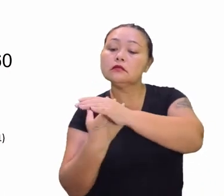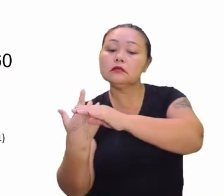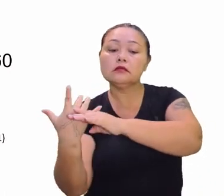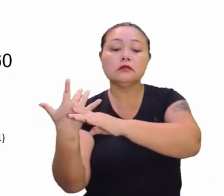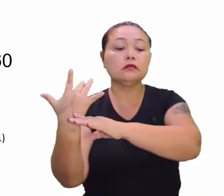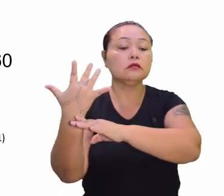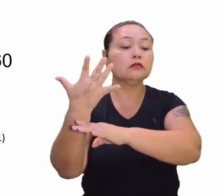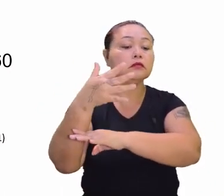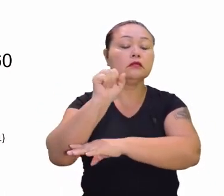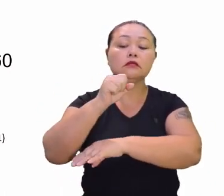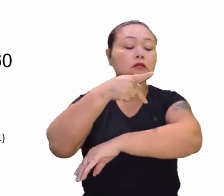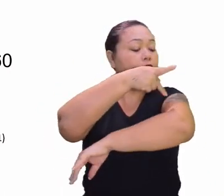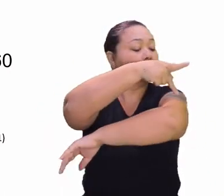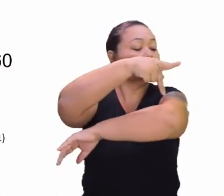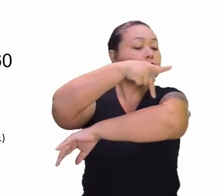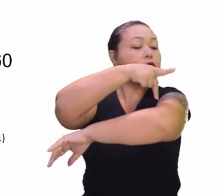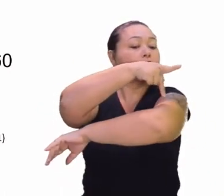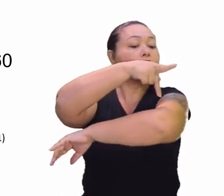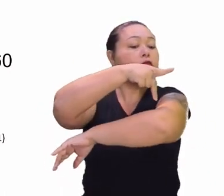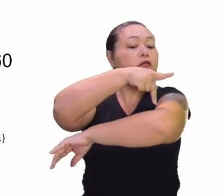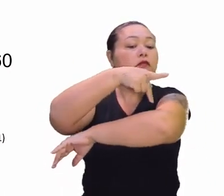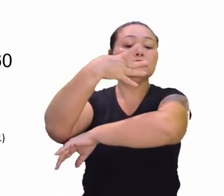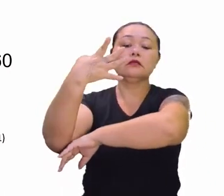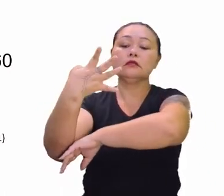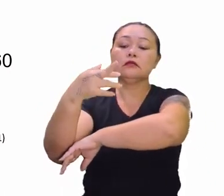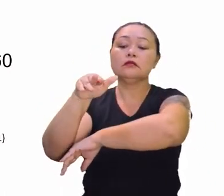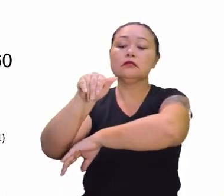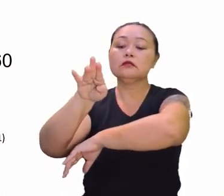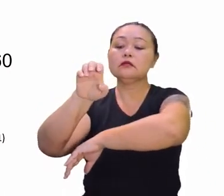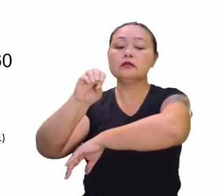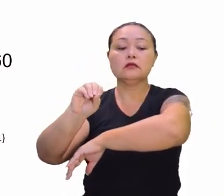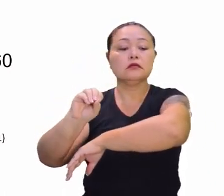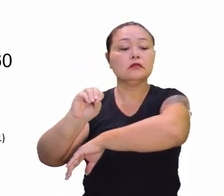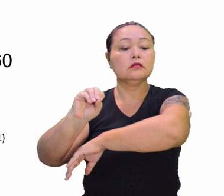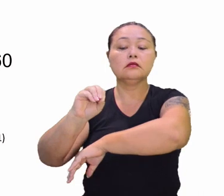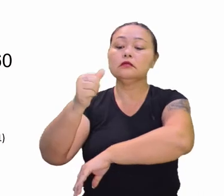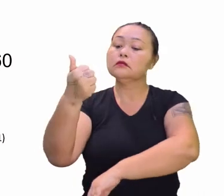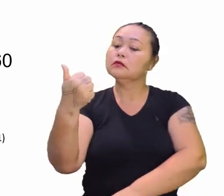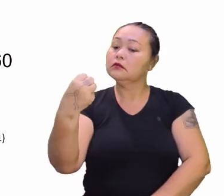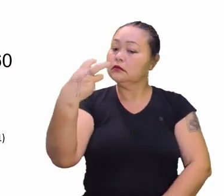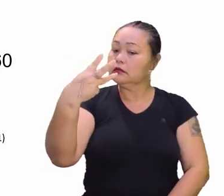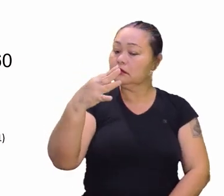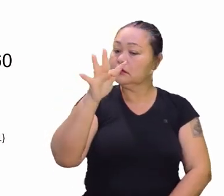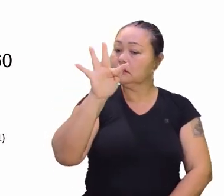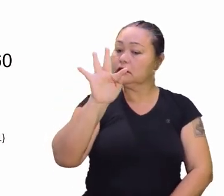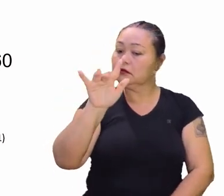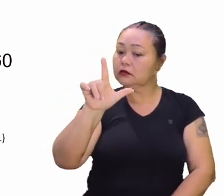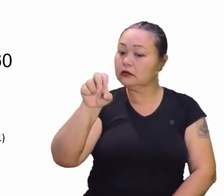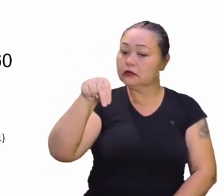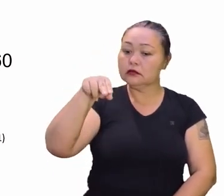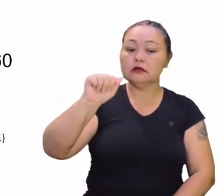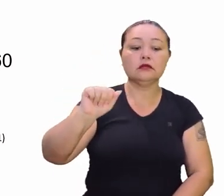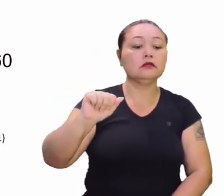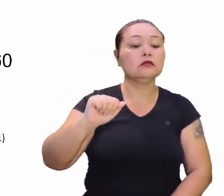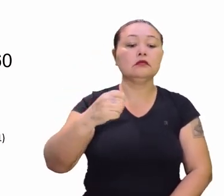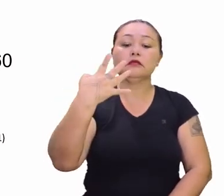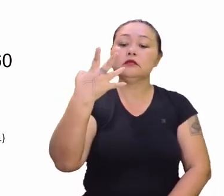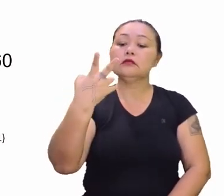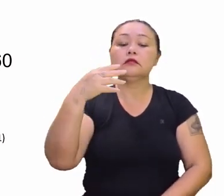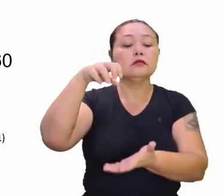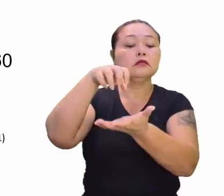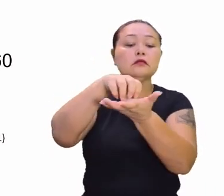ecológicas, 8 parques, 4 rebios, 13 flonas,